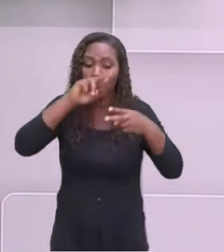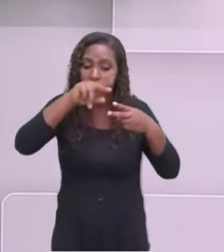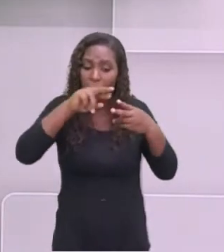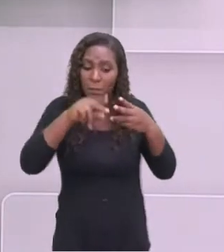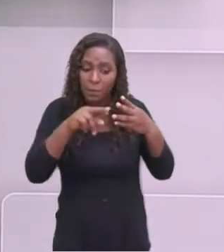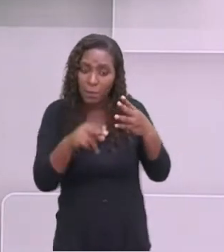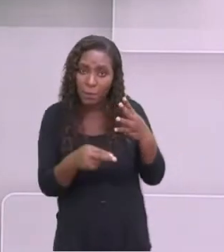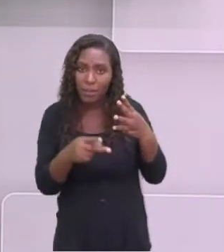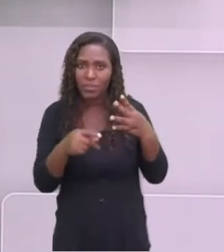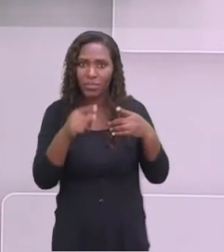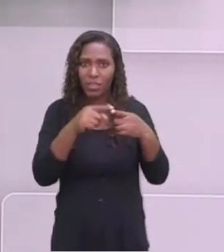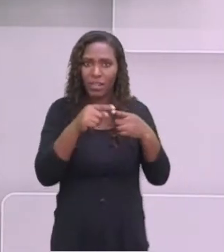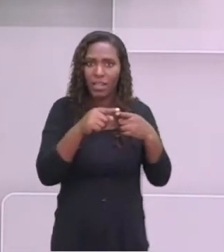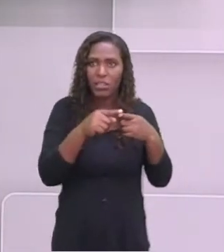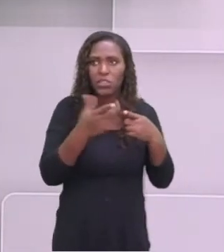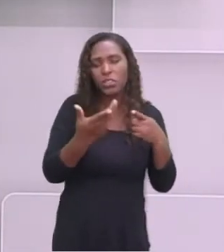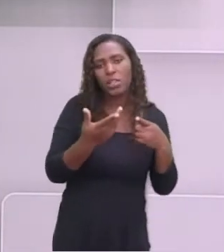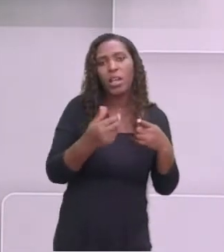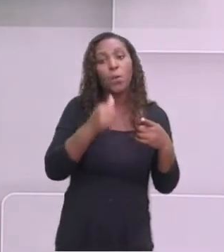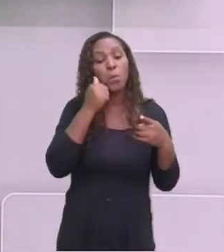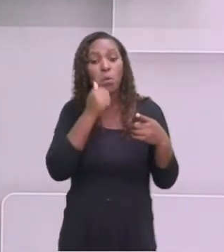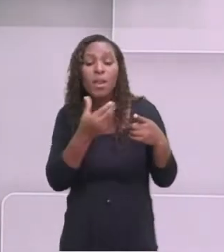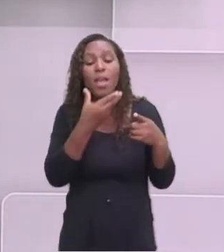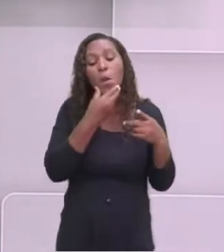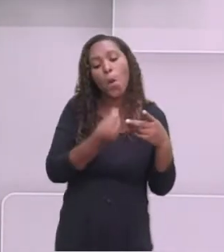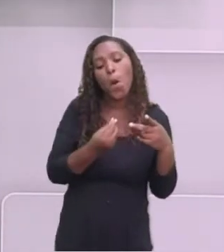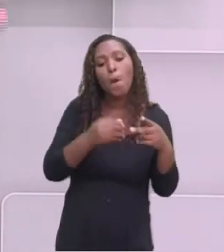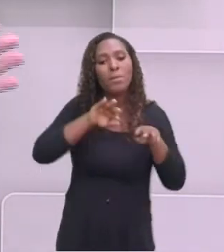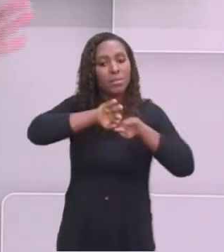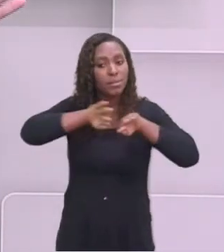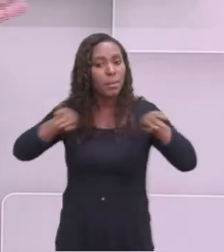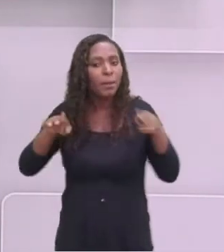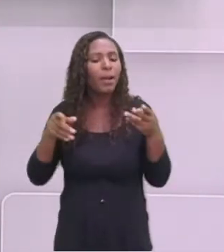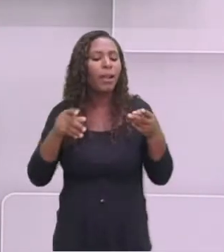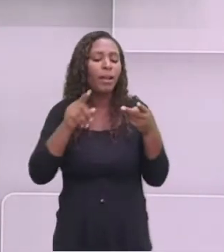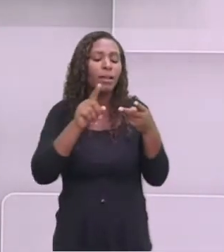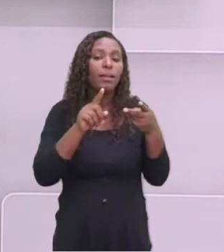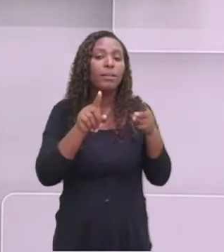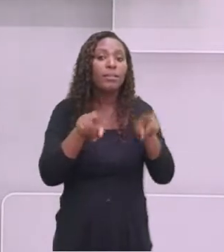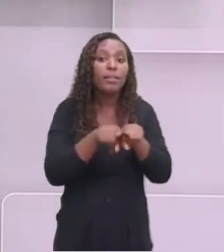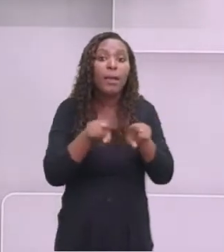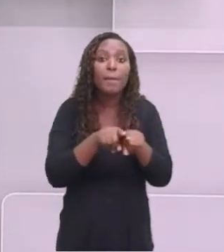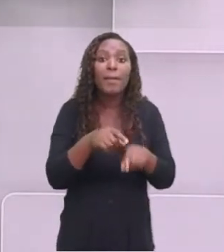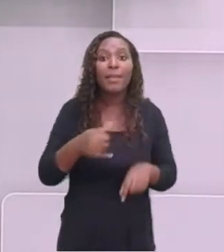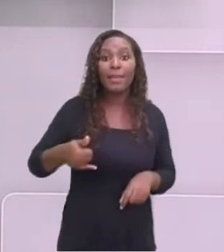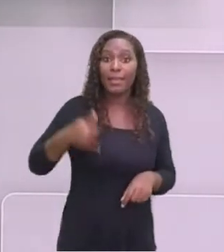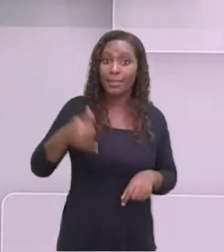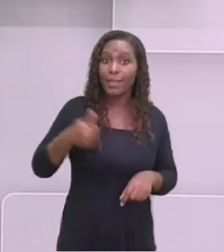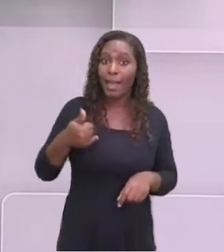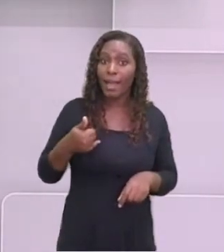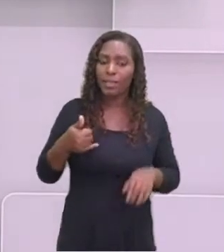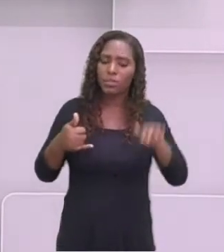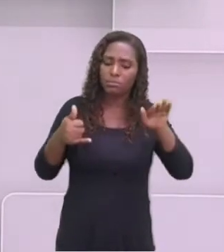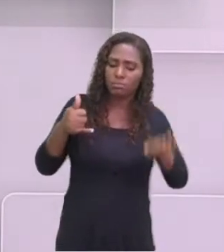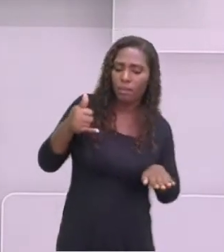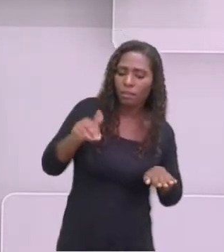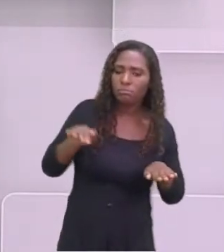a idade também, cada um fazia aquilo que era próprio da sua